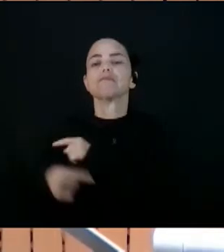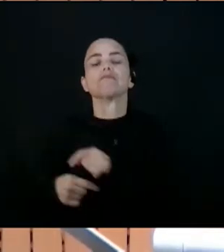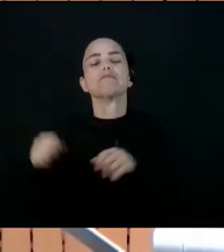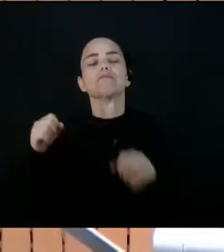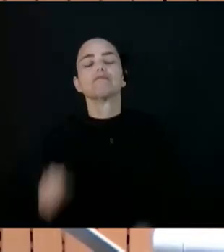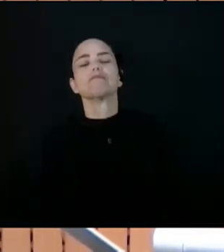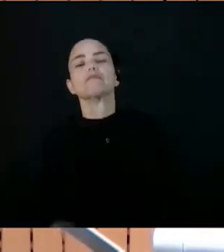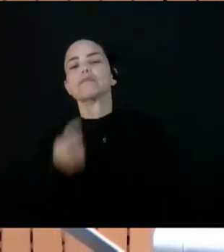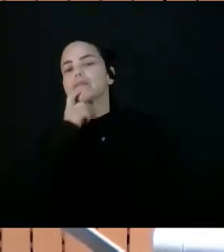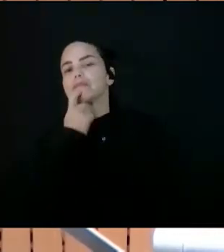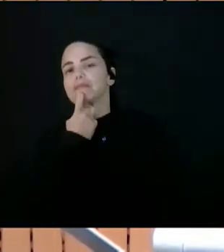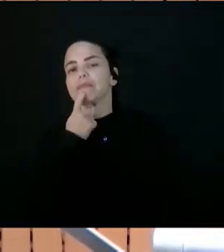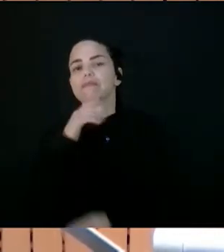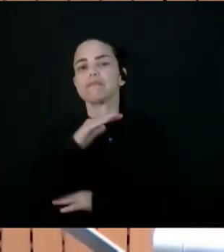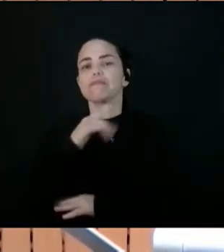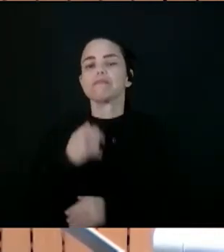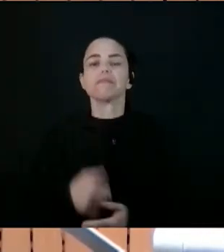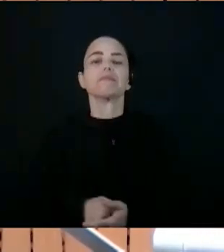Câmara Municipal de Campinas.